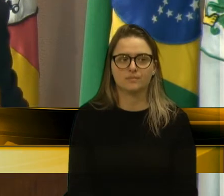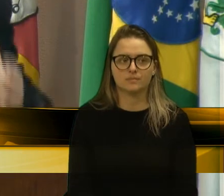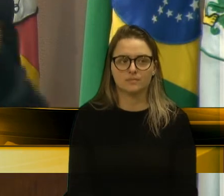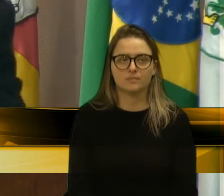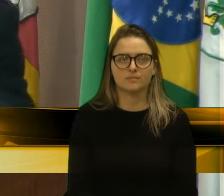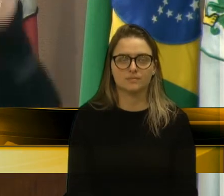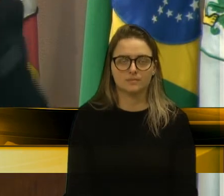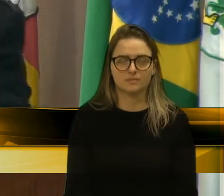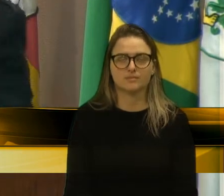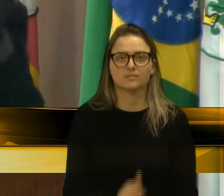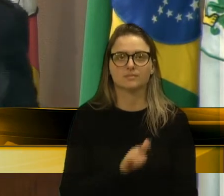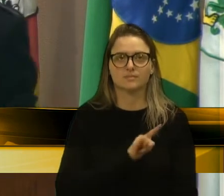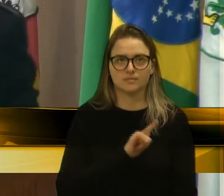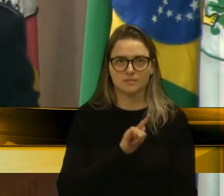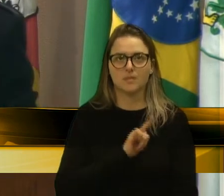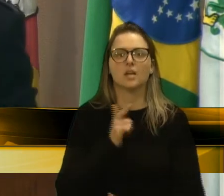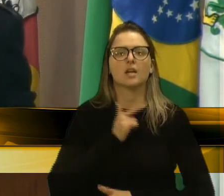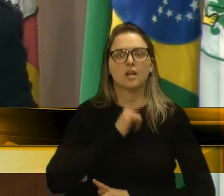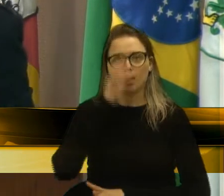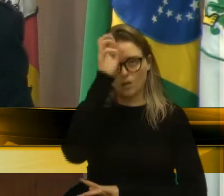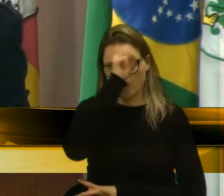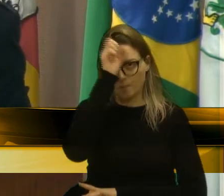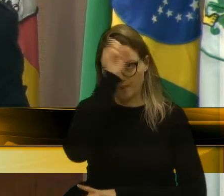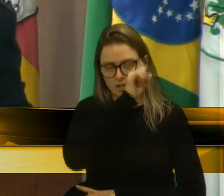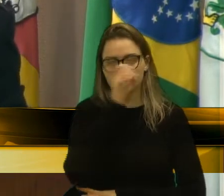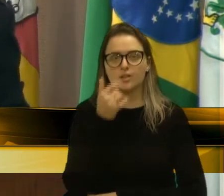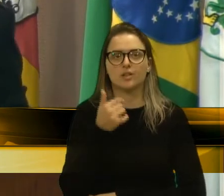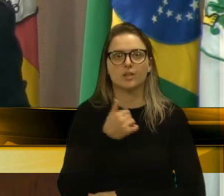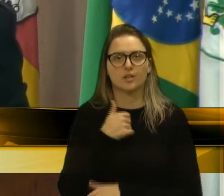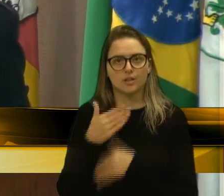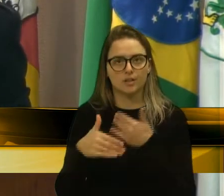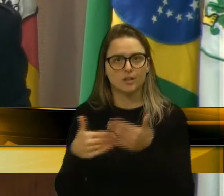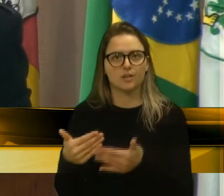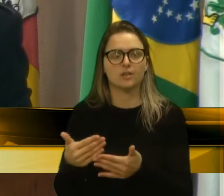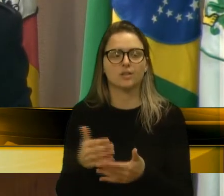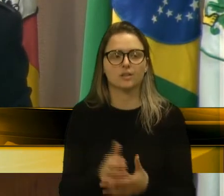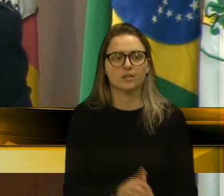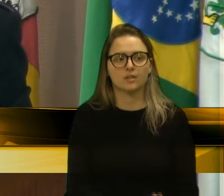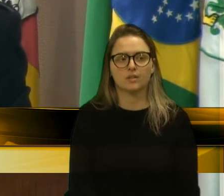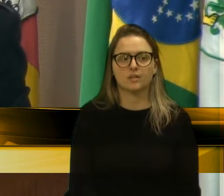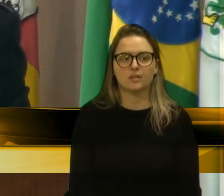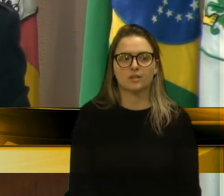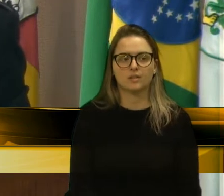aprendi, tomei na cara, aprendi e, né, fiquei vacinado.